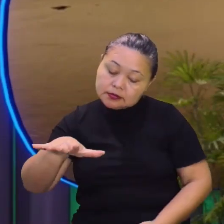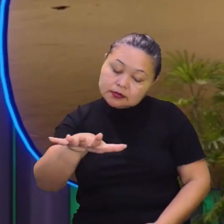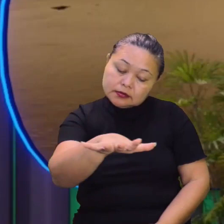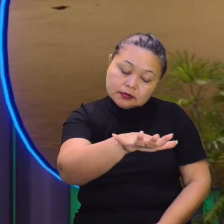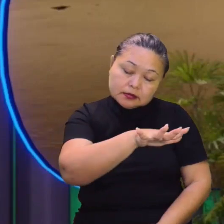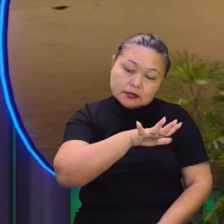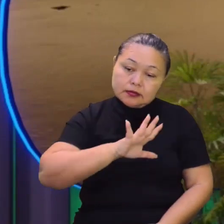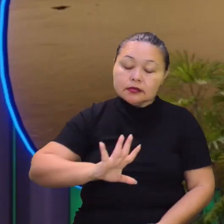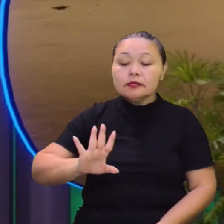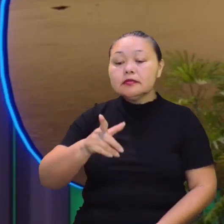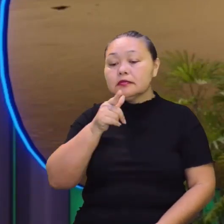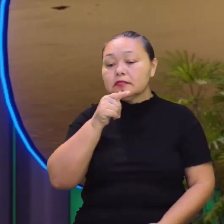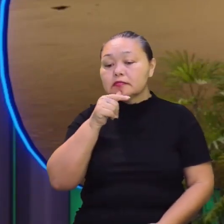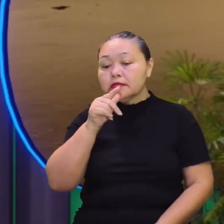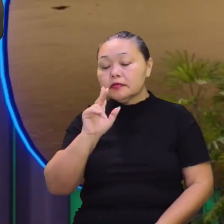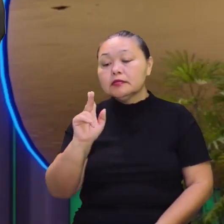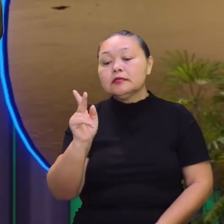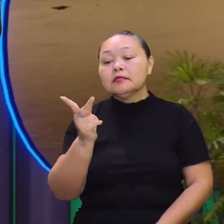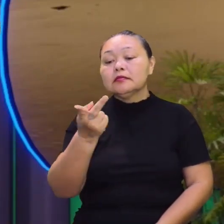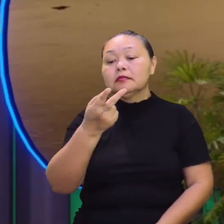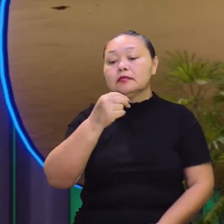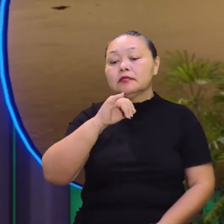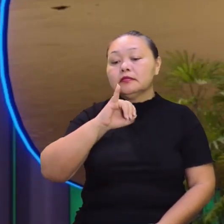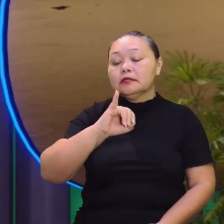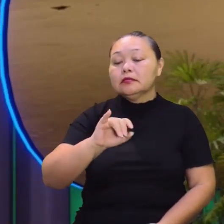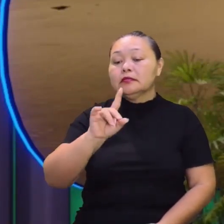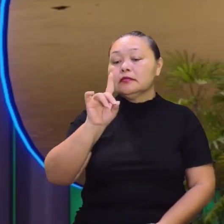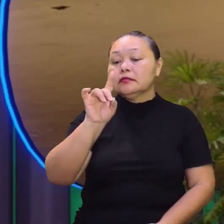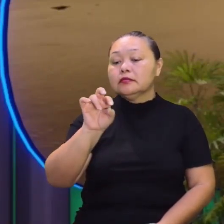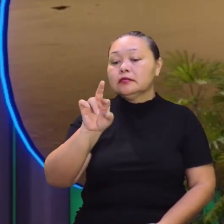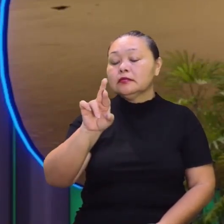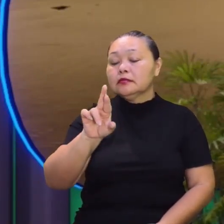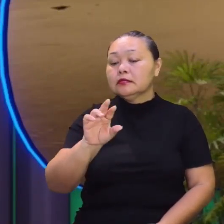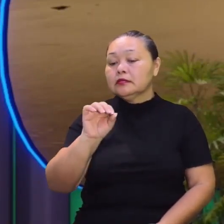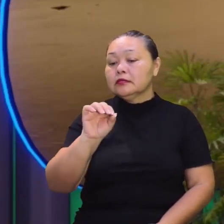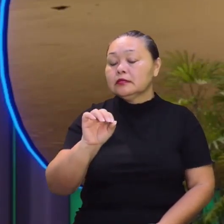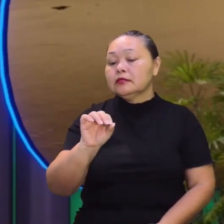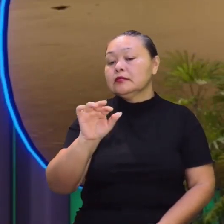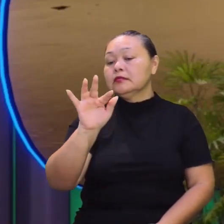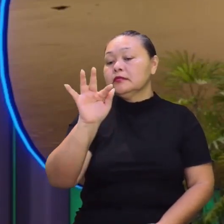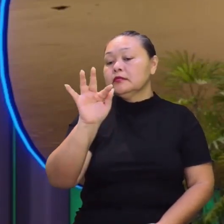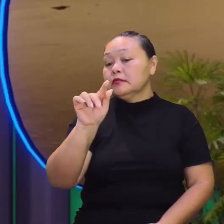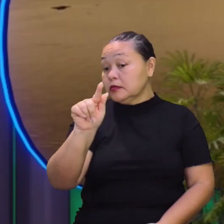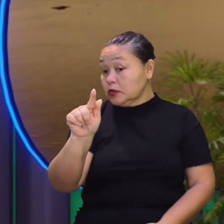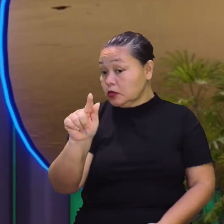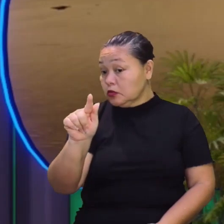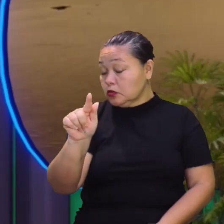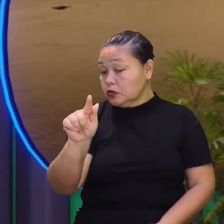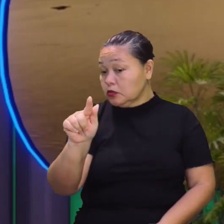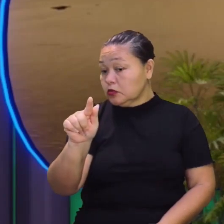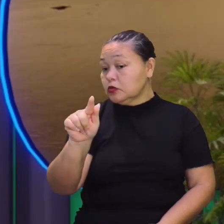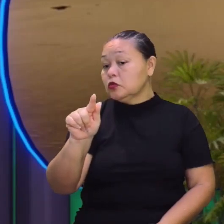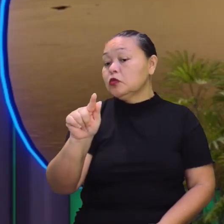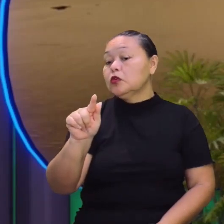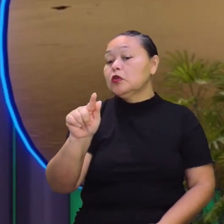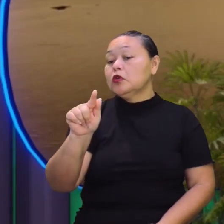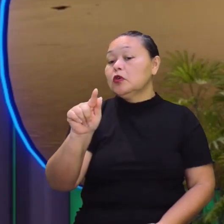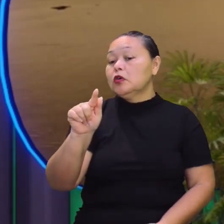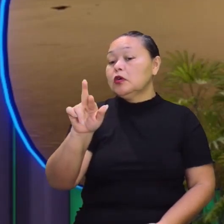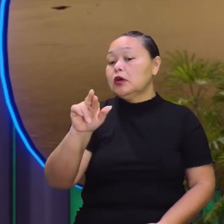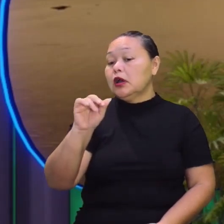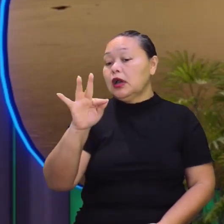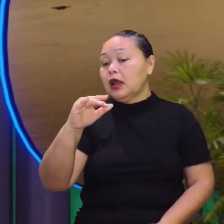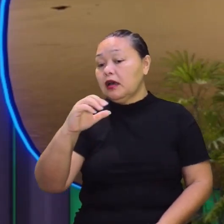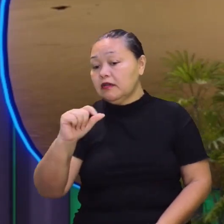bacias hidrográficas, porque a hidrovia do Madeira é uma bacia que faz parte de um conjunto maior